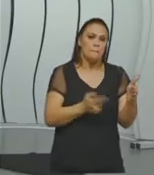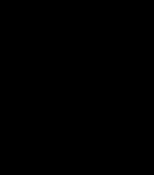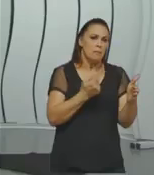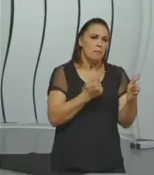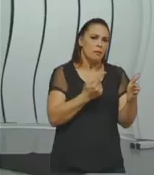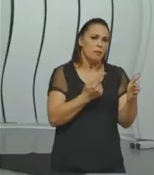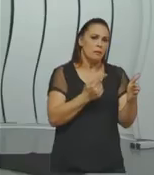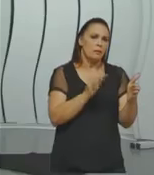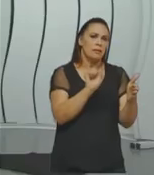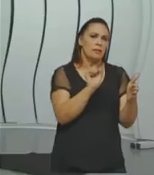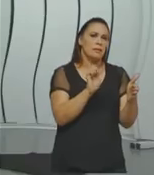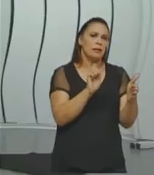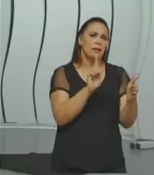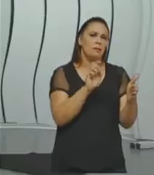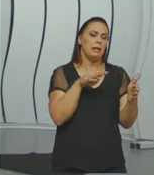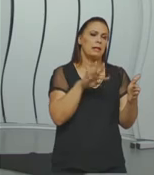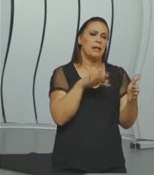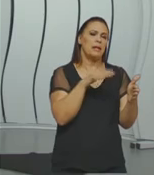segmentação